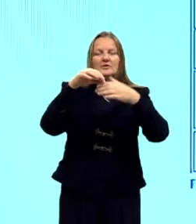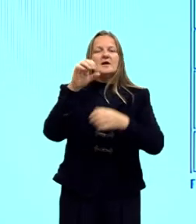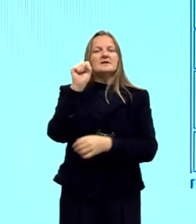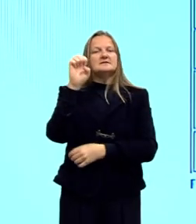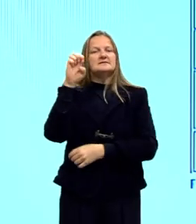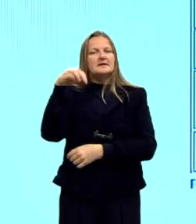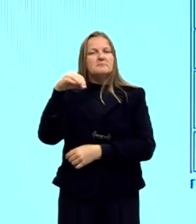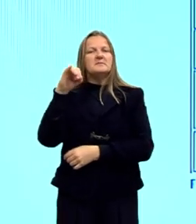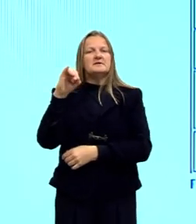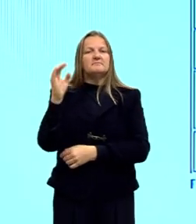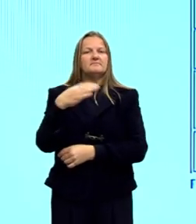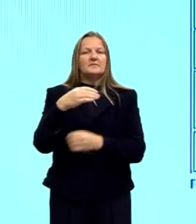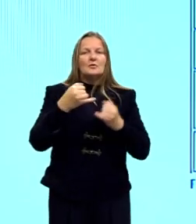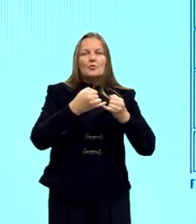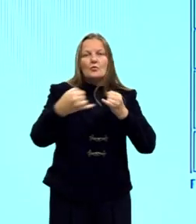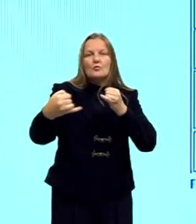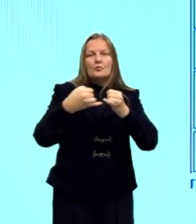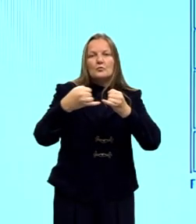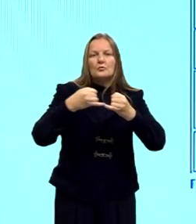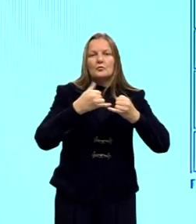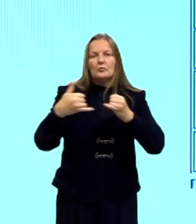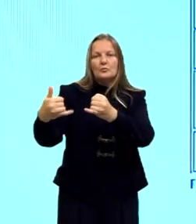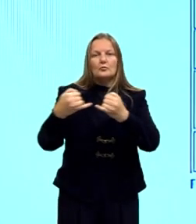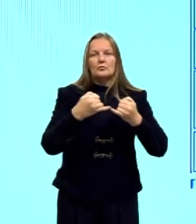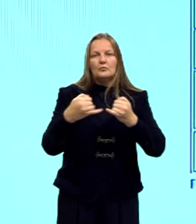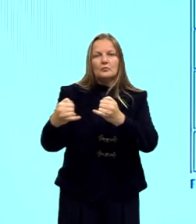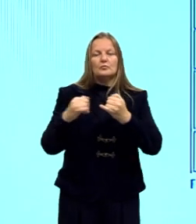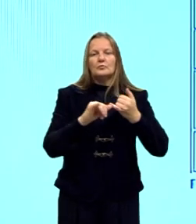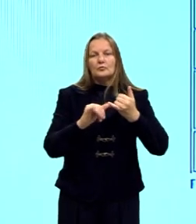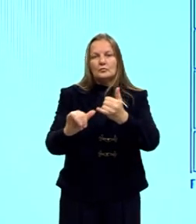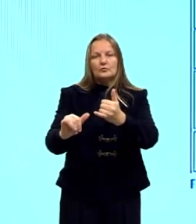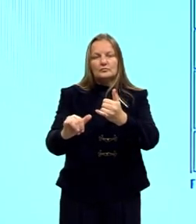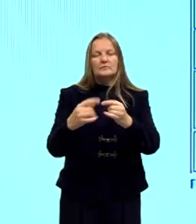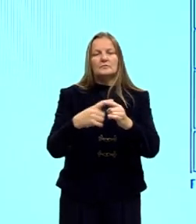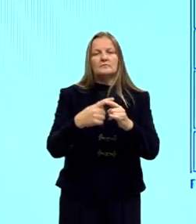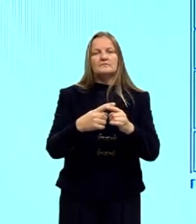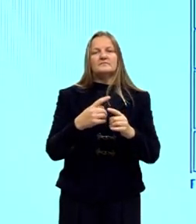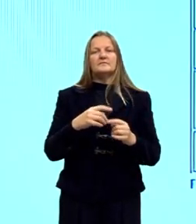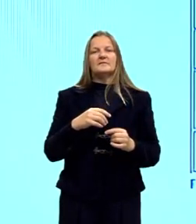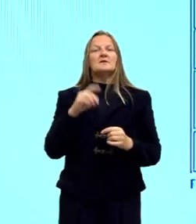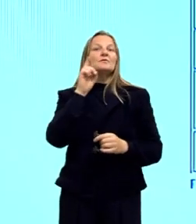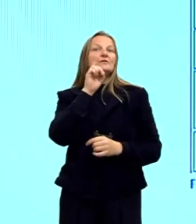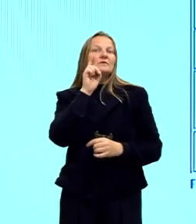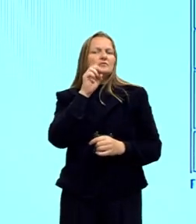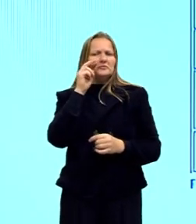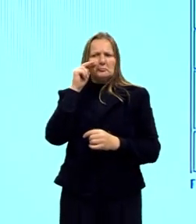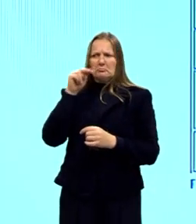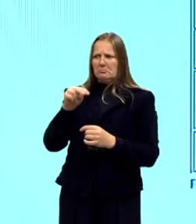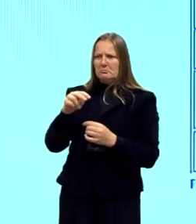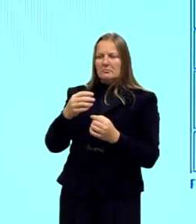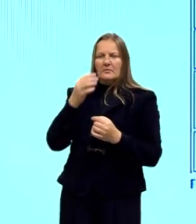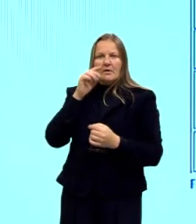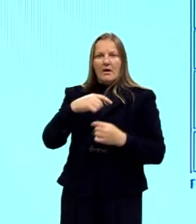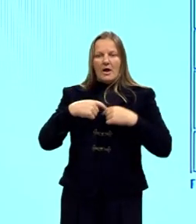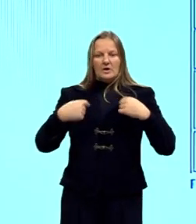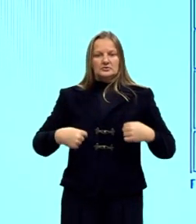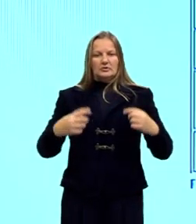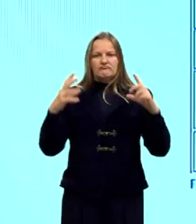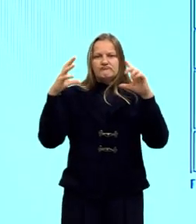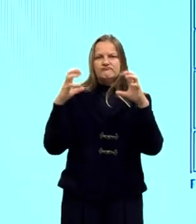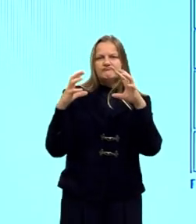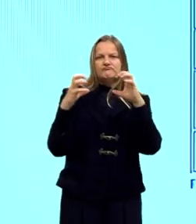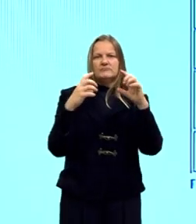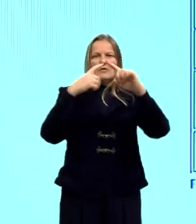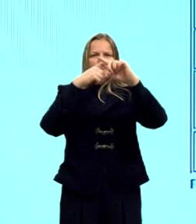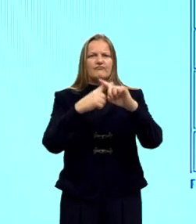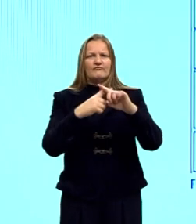semicondutores E aí os Estados Unidos né foi e foi dá uma uma olhadinha melhor a China Não gostou Então